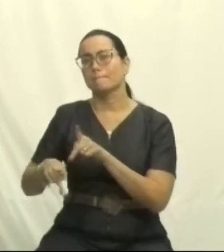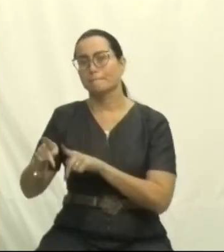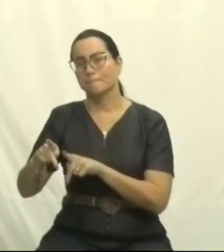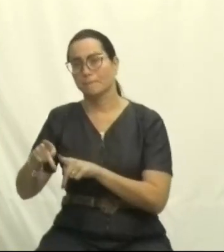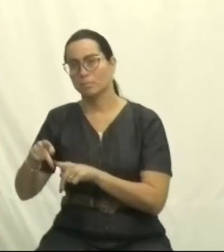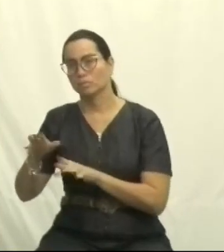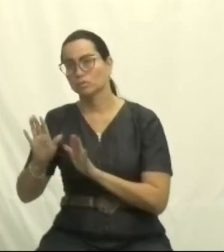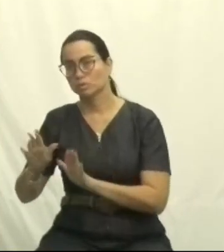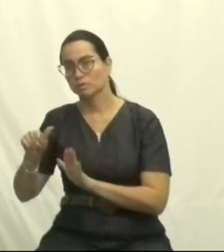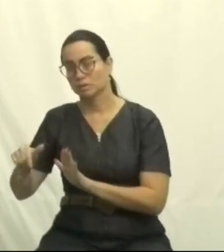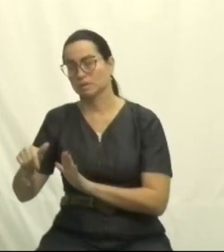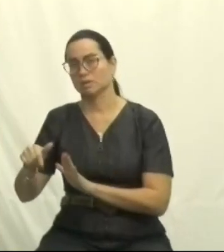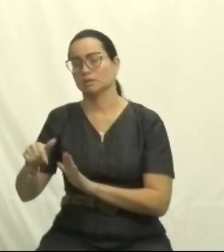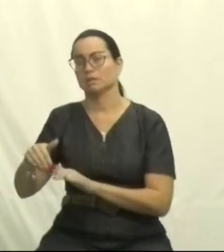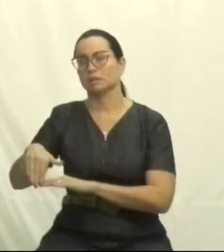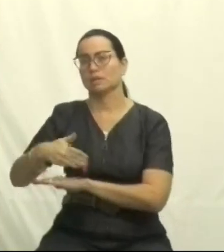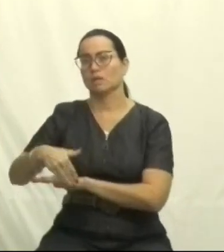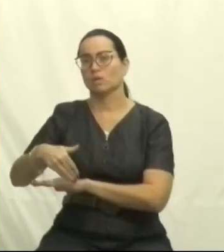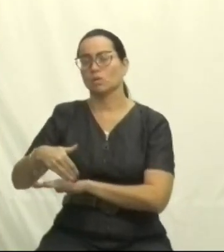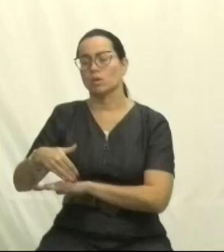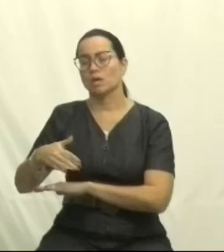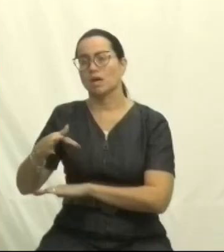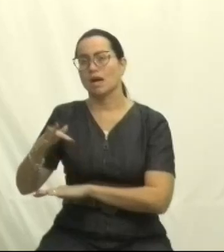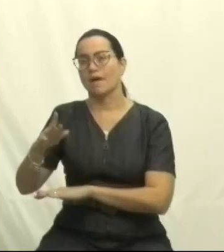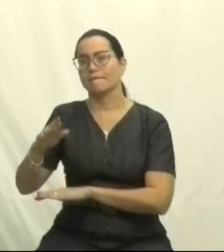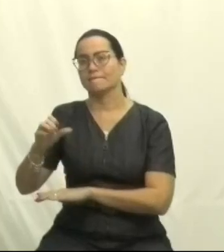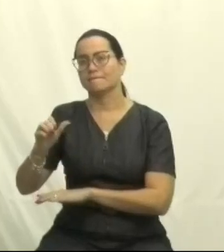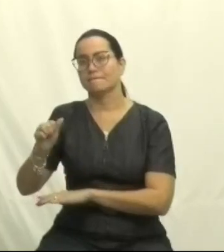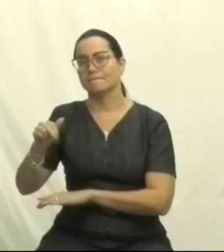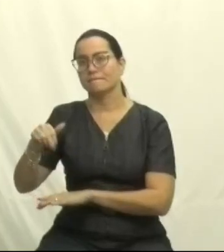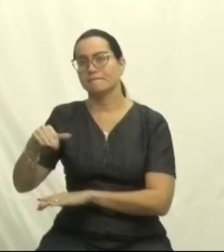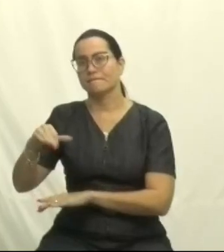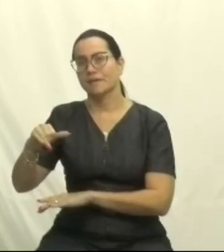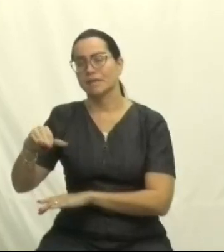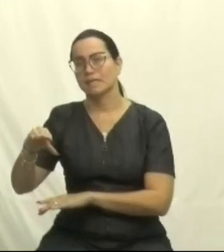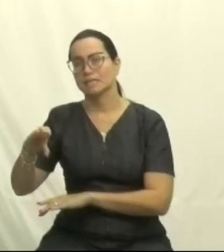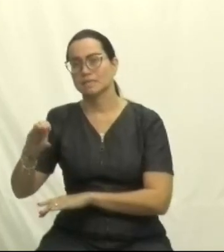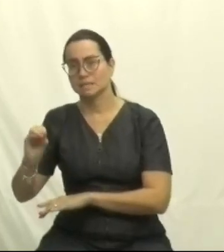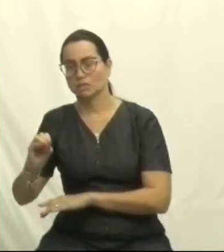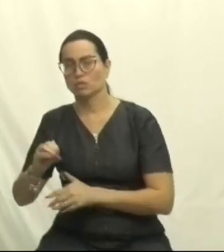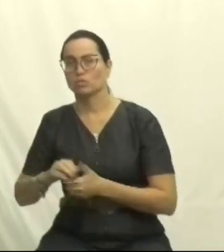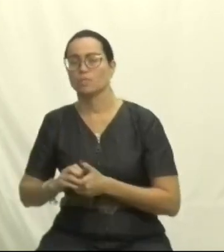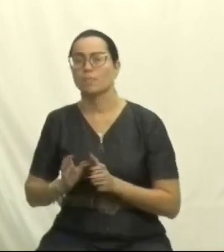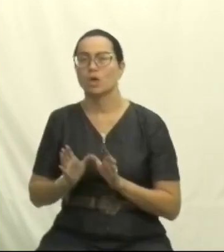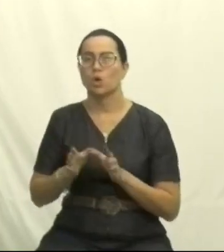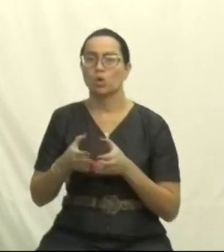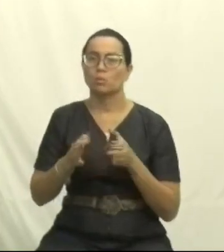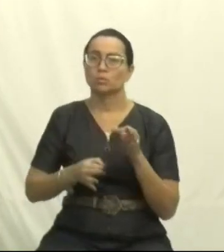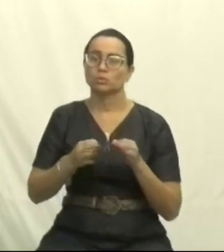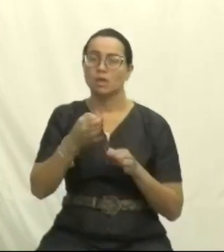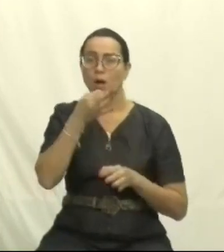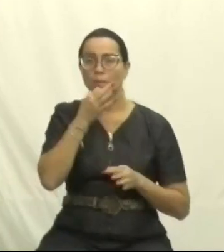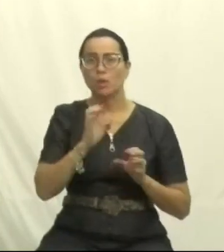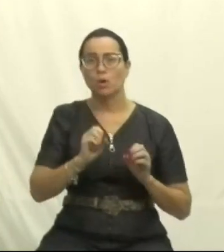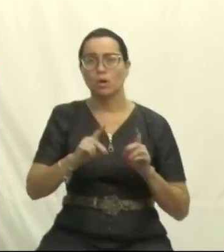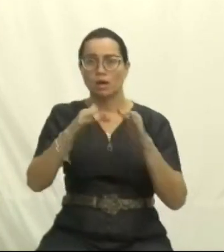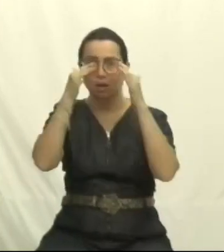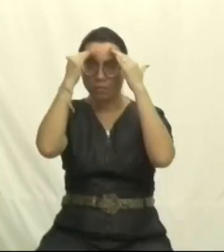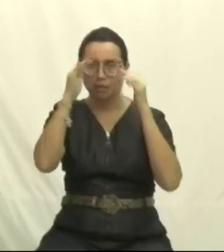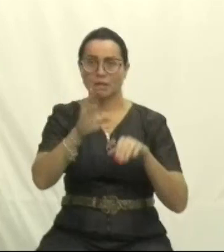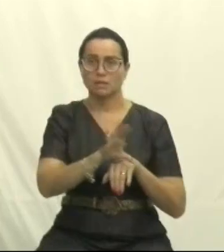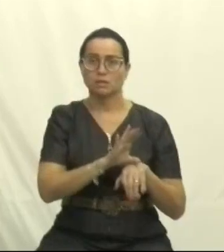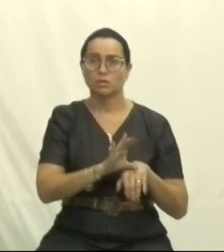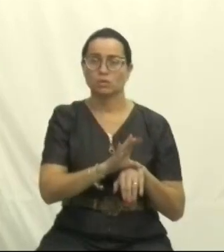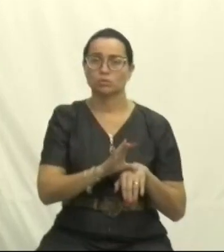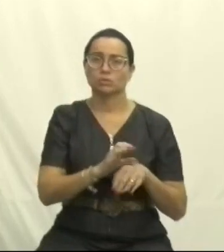esquina com a rua Francisco Martinhago, no bairro Mina do Mato. A Comissão de Justiça e Redação opinou pela legalidade